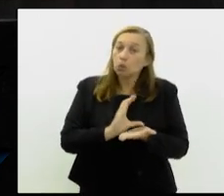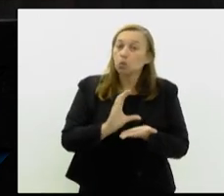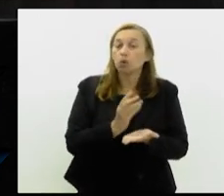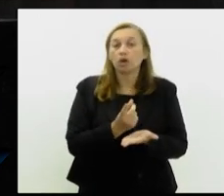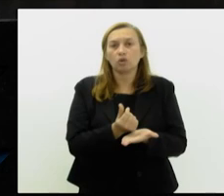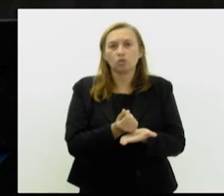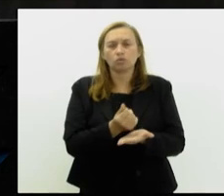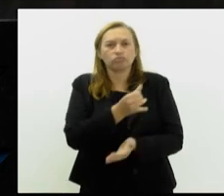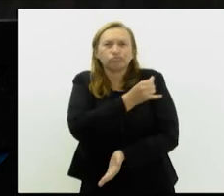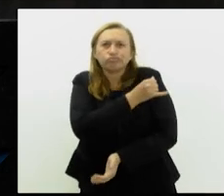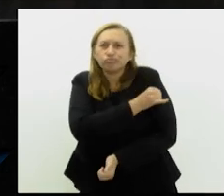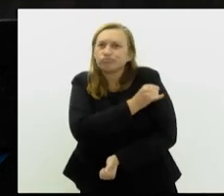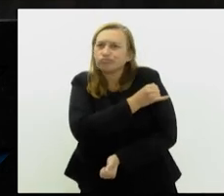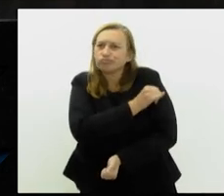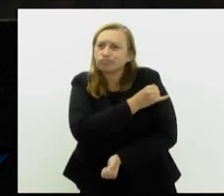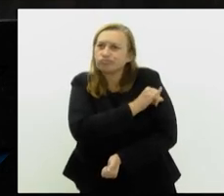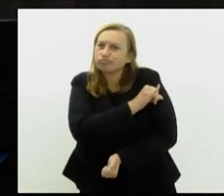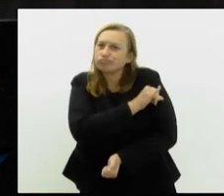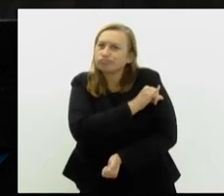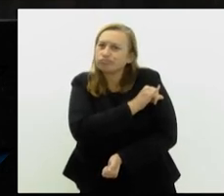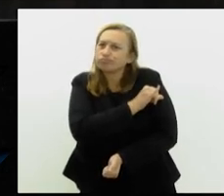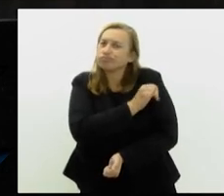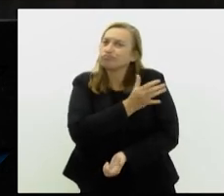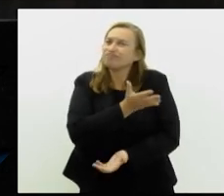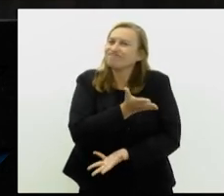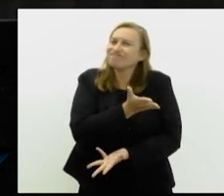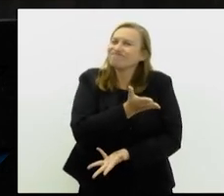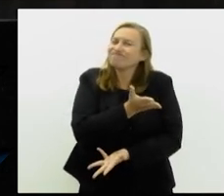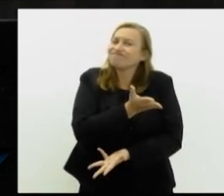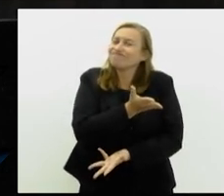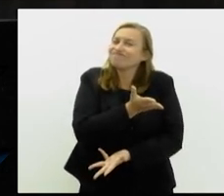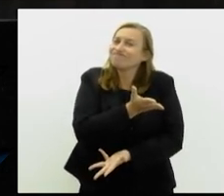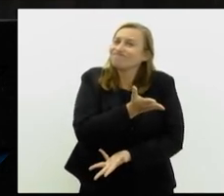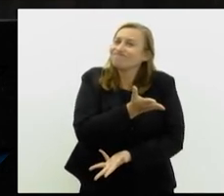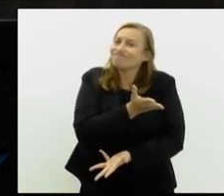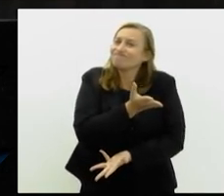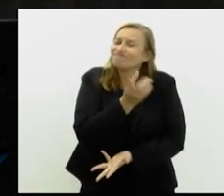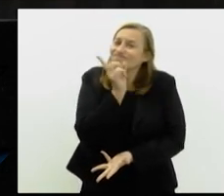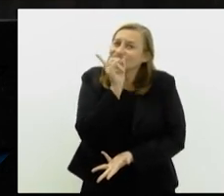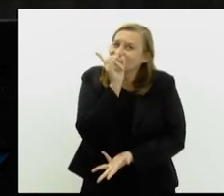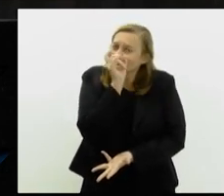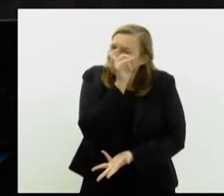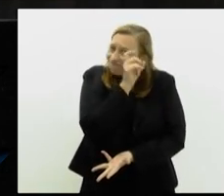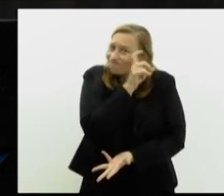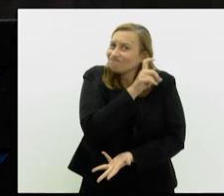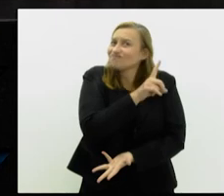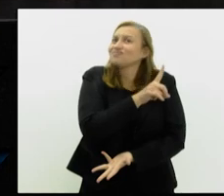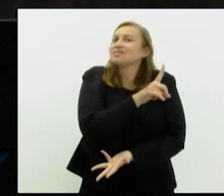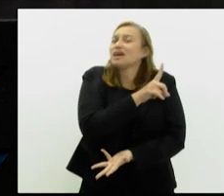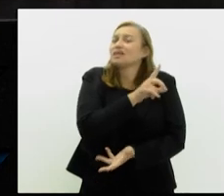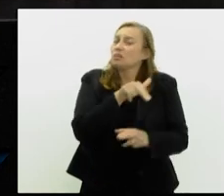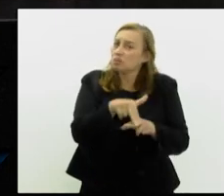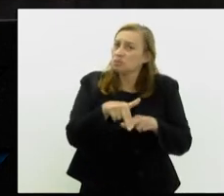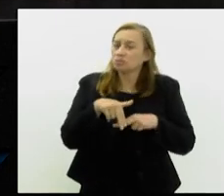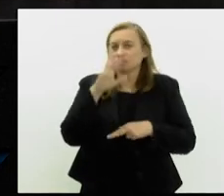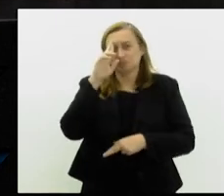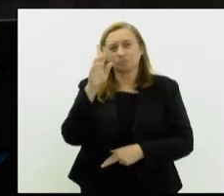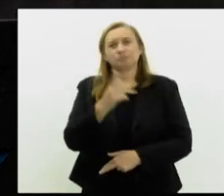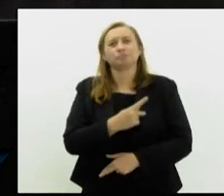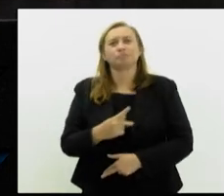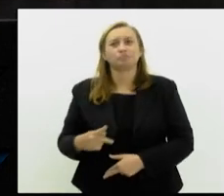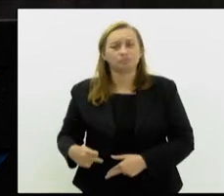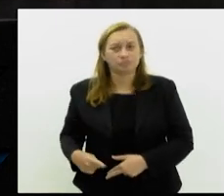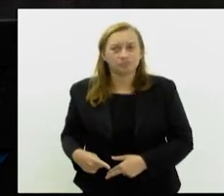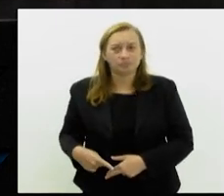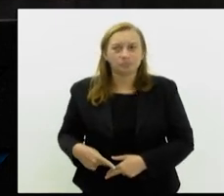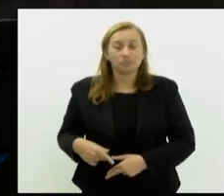de Janeiro tá com o pé no abismo por isso senhora Presidente